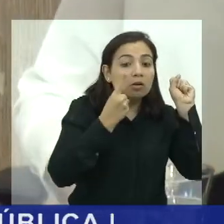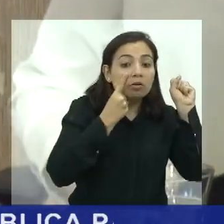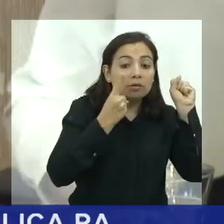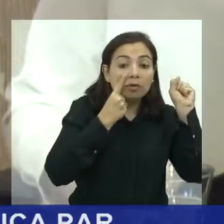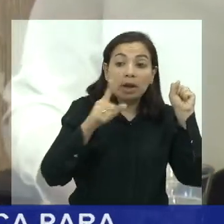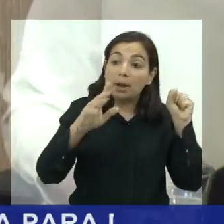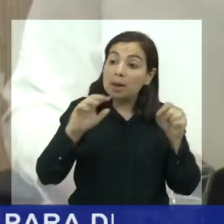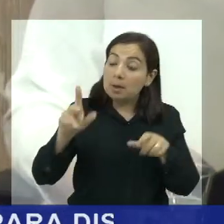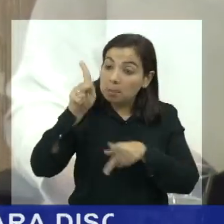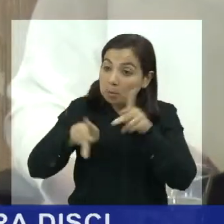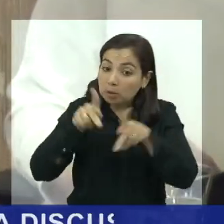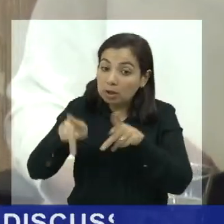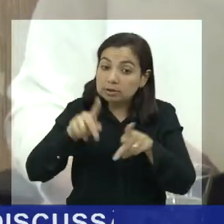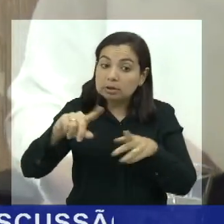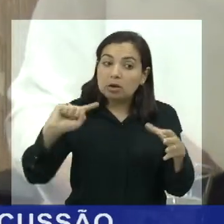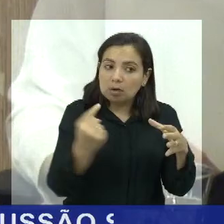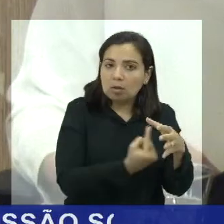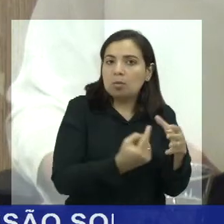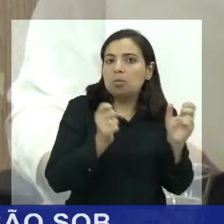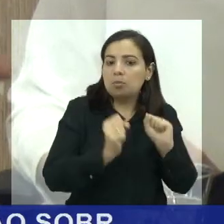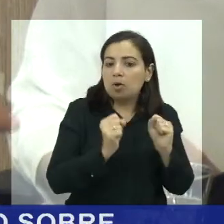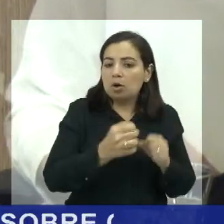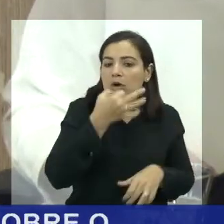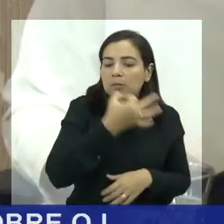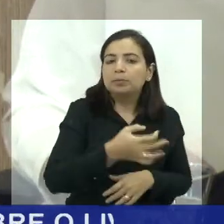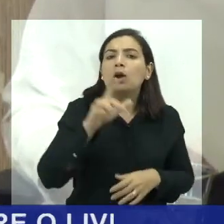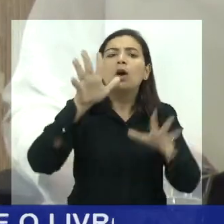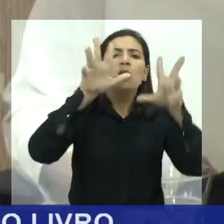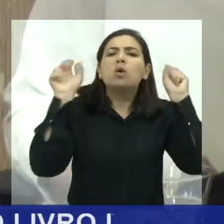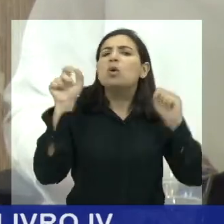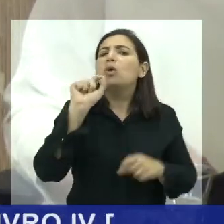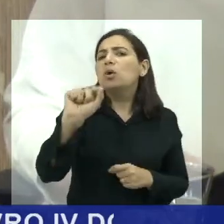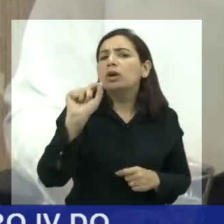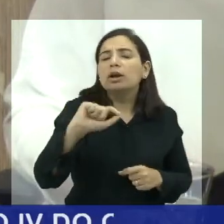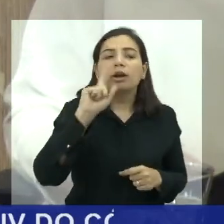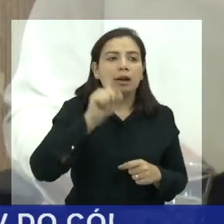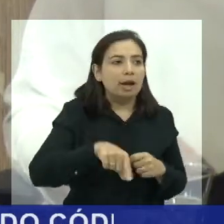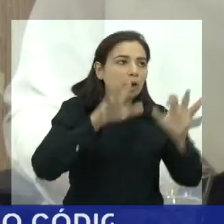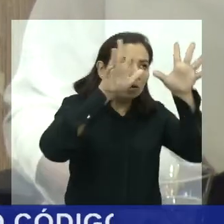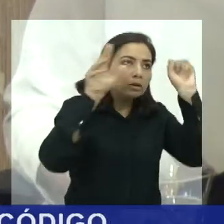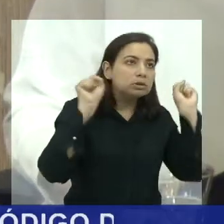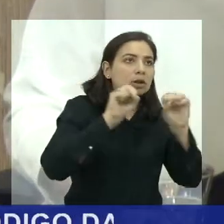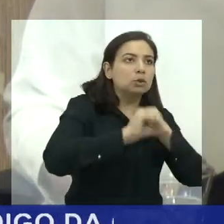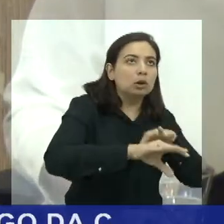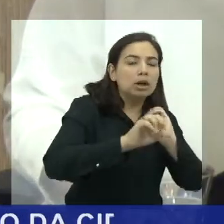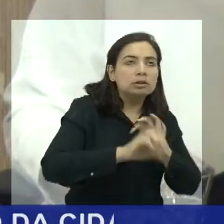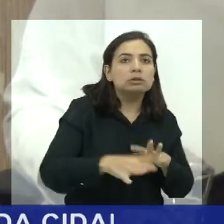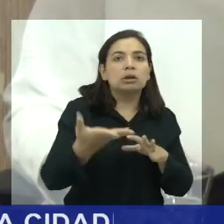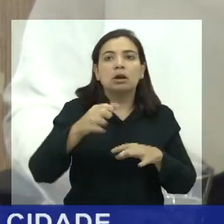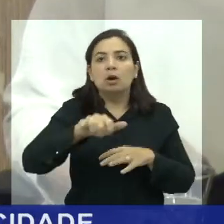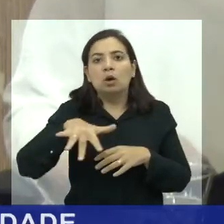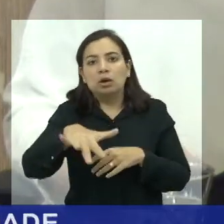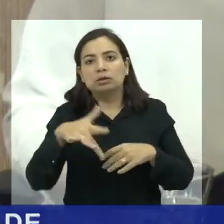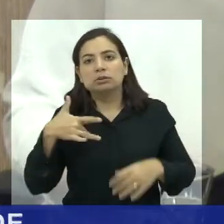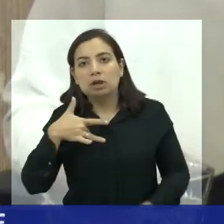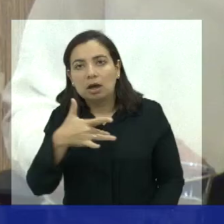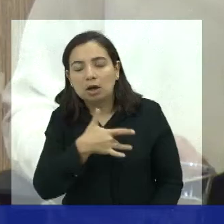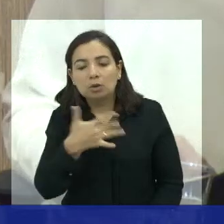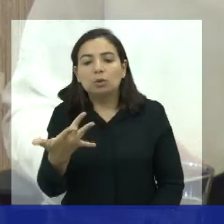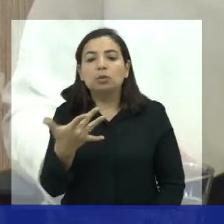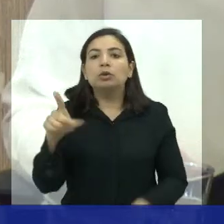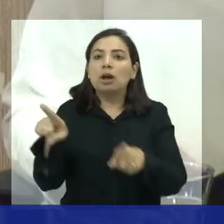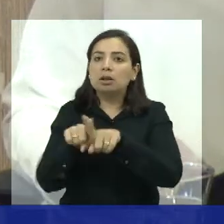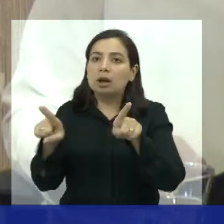parte. Conselhos como da educação, da saúde, conselhos das operações